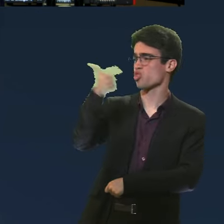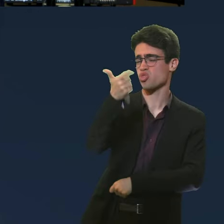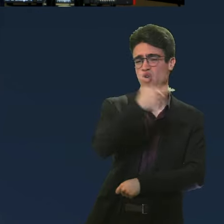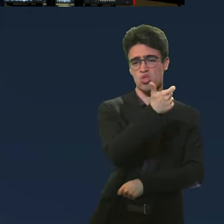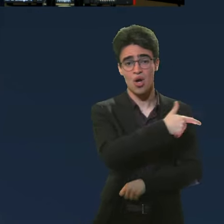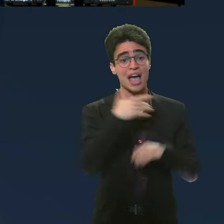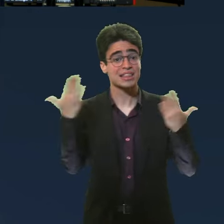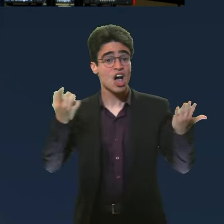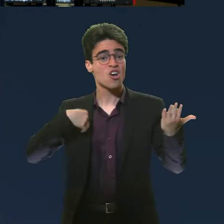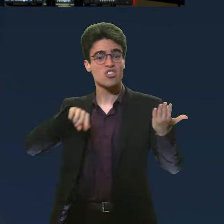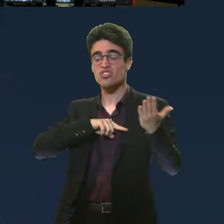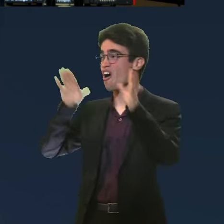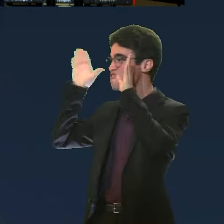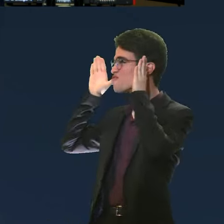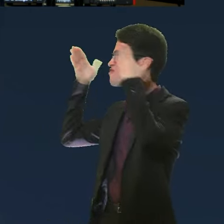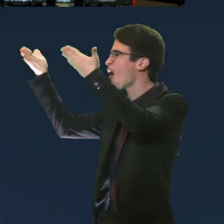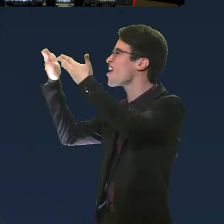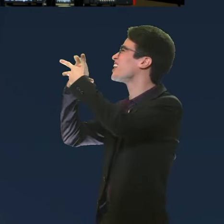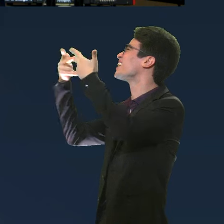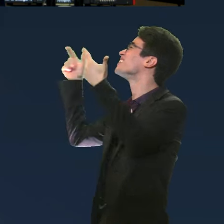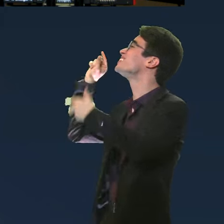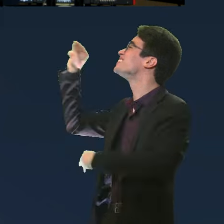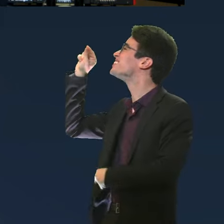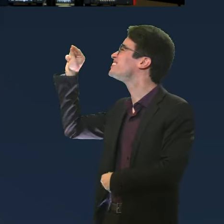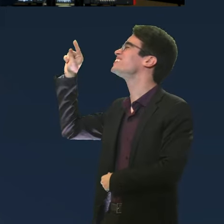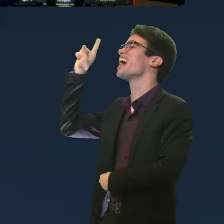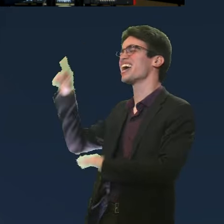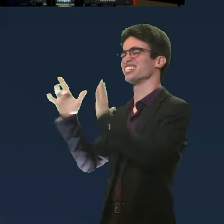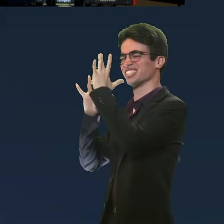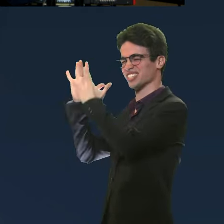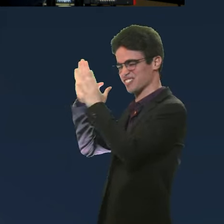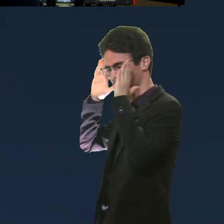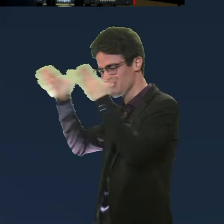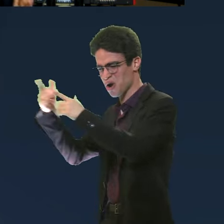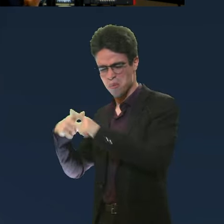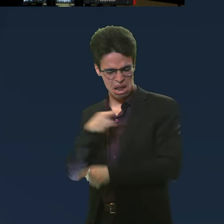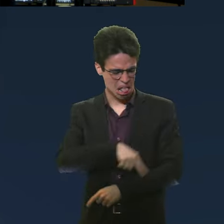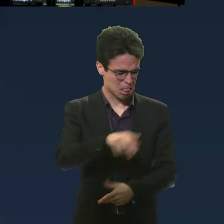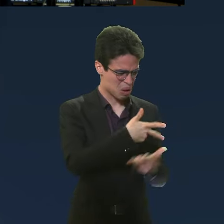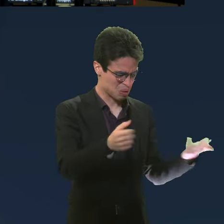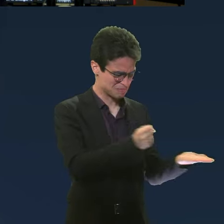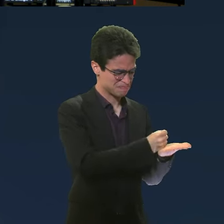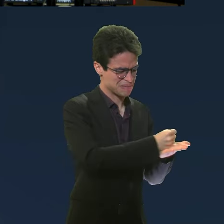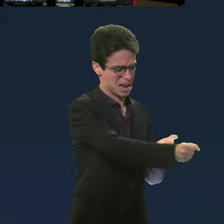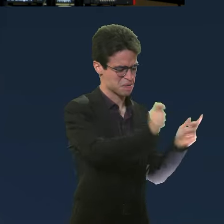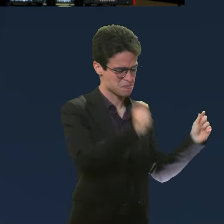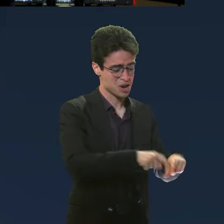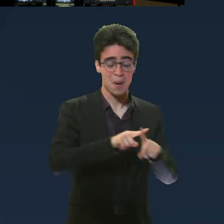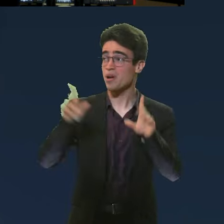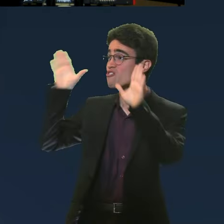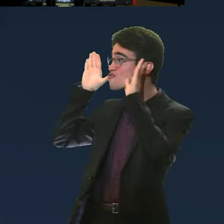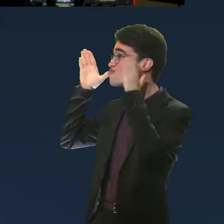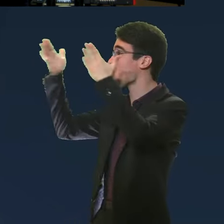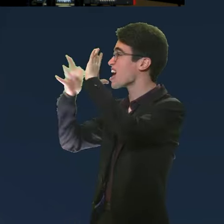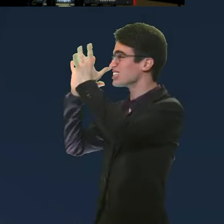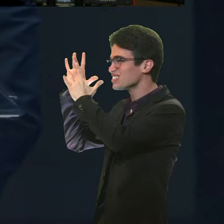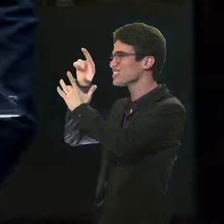fixamos os olhos não naquilo que se vê, mas no que não se vê, pois o que se vê é transitório, mas o que não se vê é